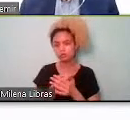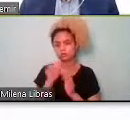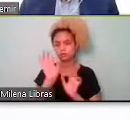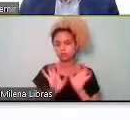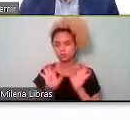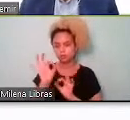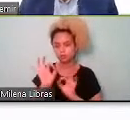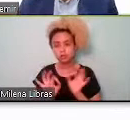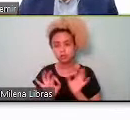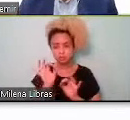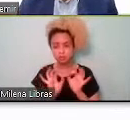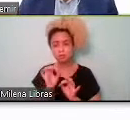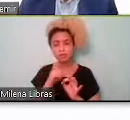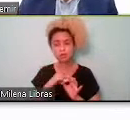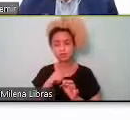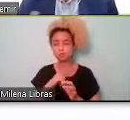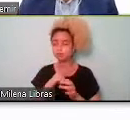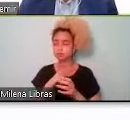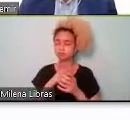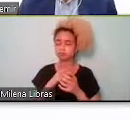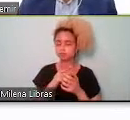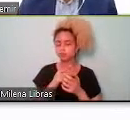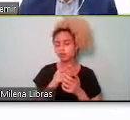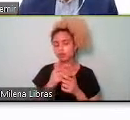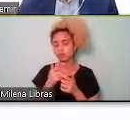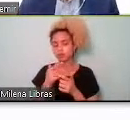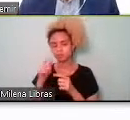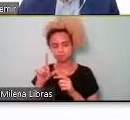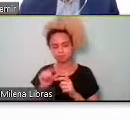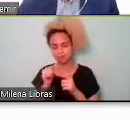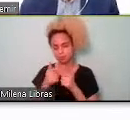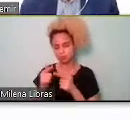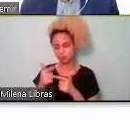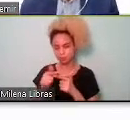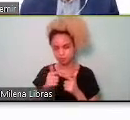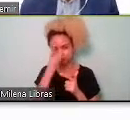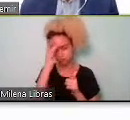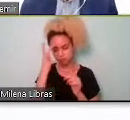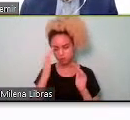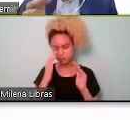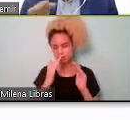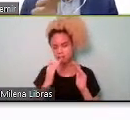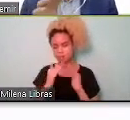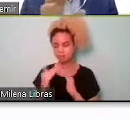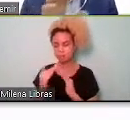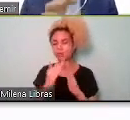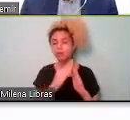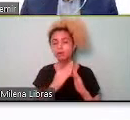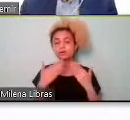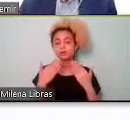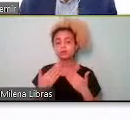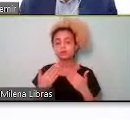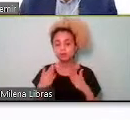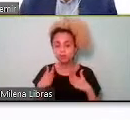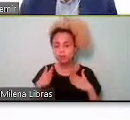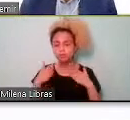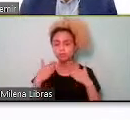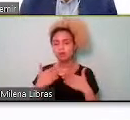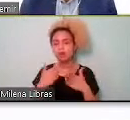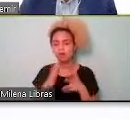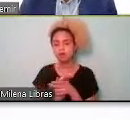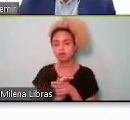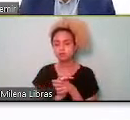que tenha a menor interferência aos demais moradores. Então, essa norma é específica para as